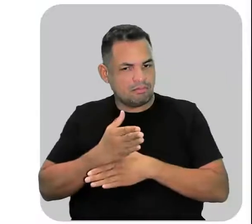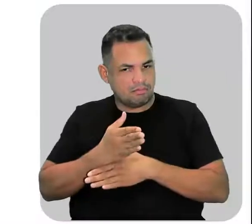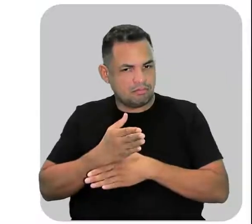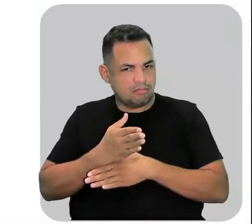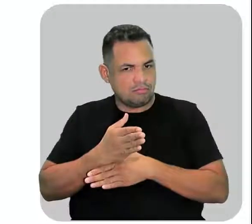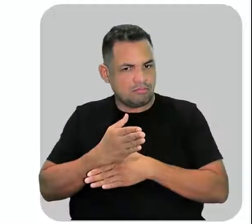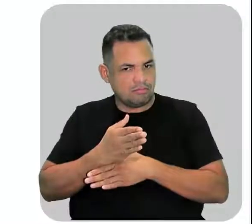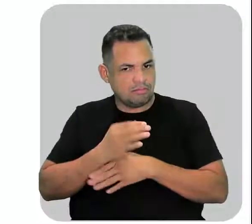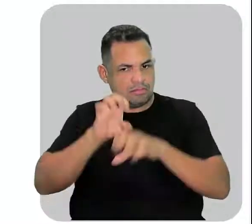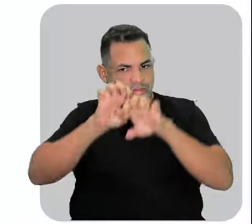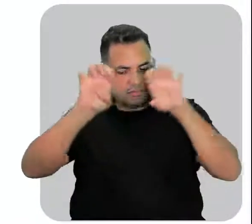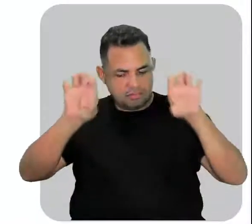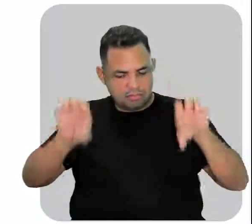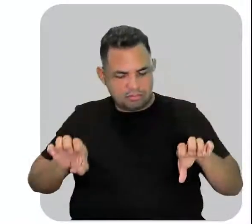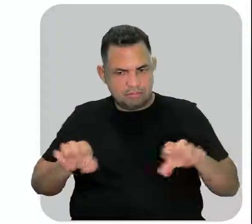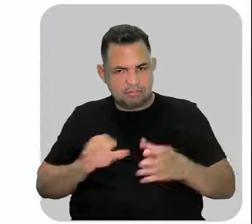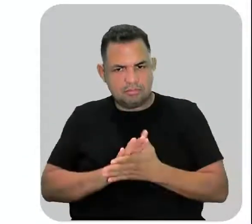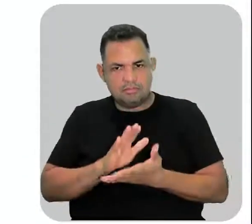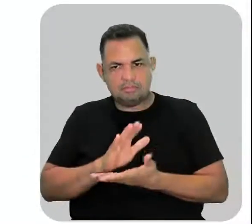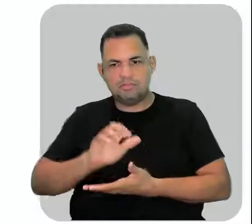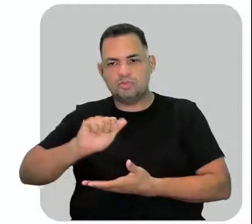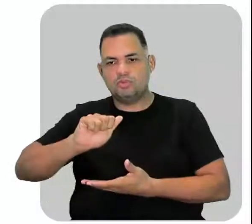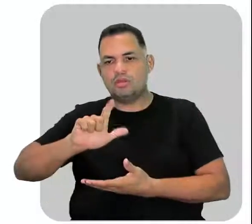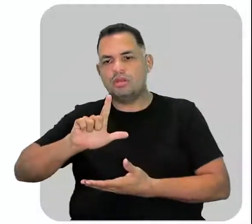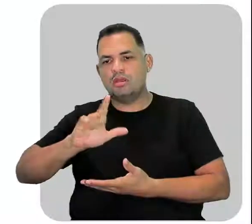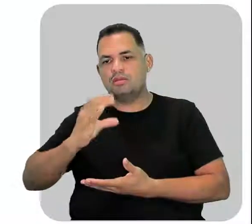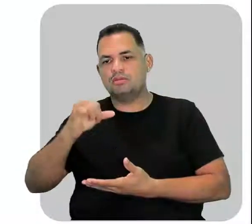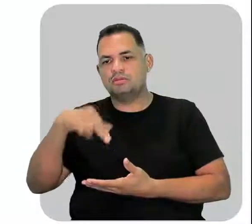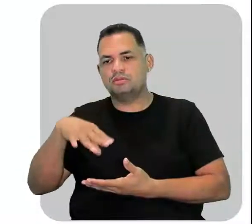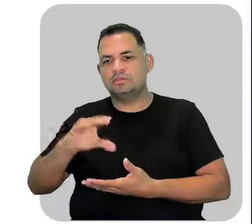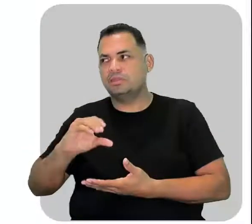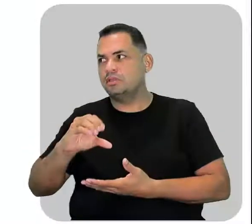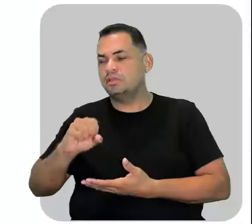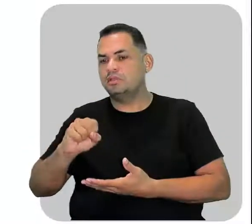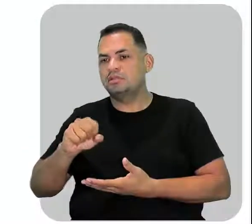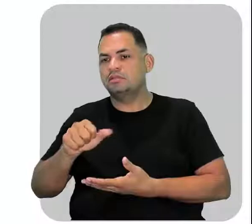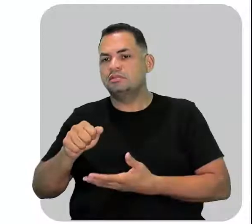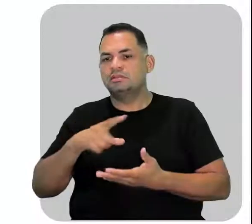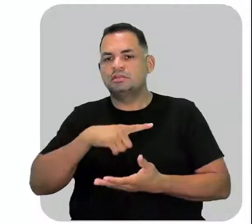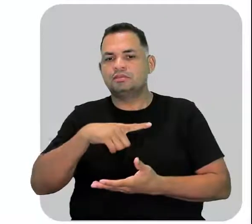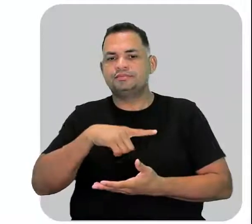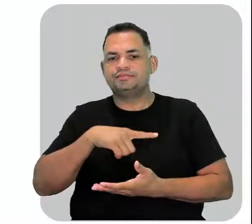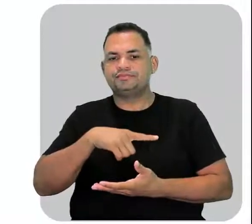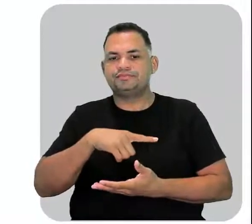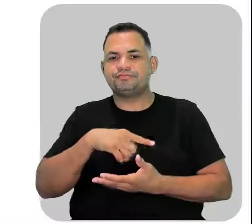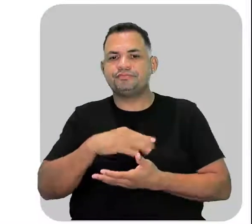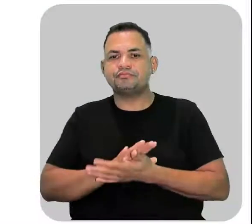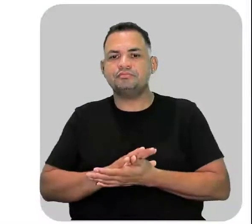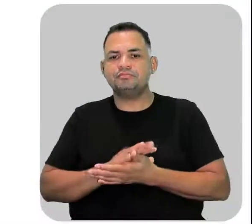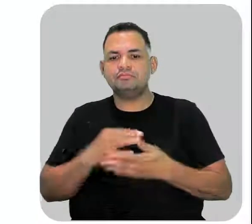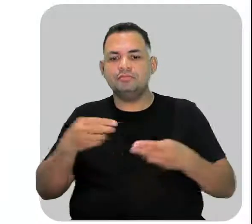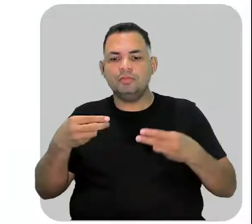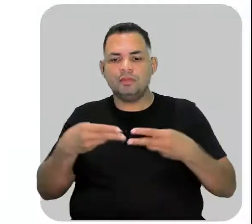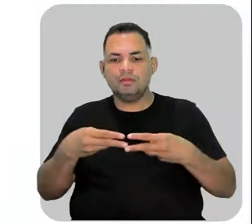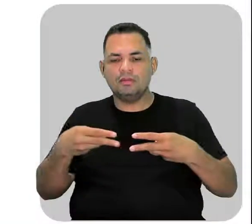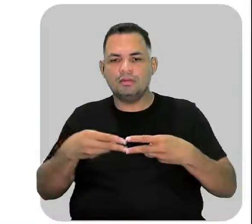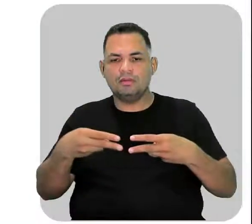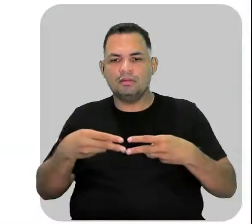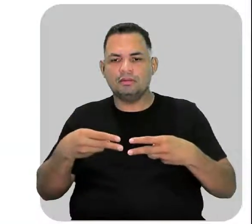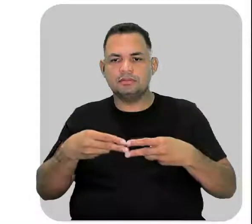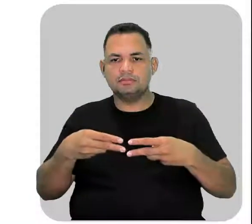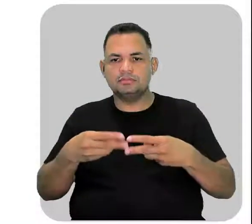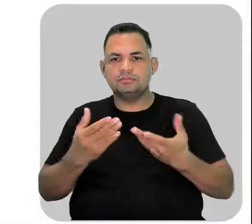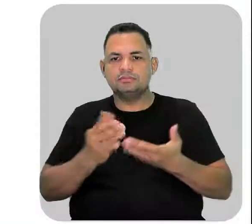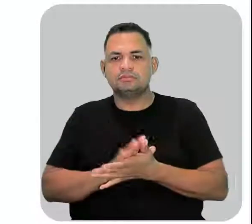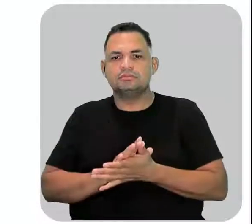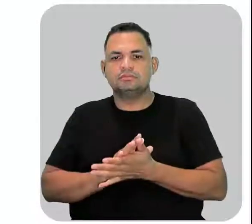da estrutura dos alcenos, porque lá, por existir uma insaturação, uma ligação dupla, essa